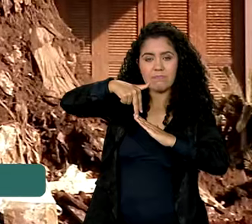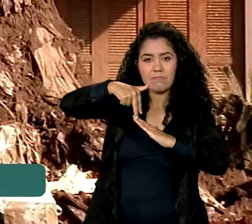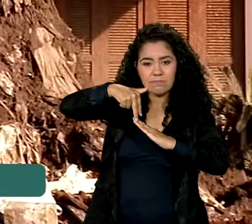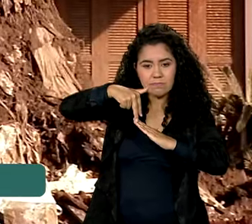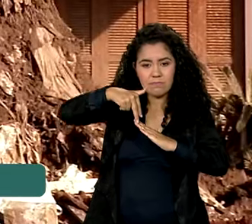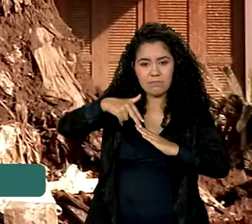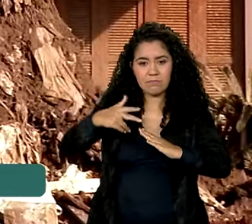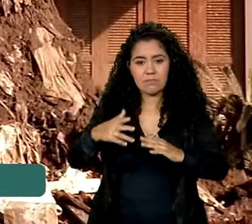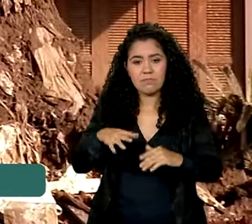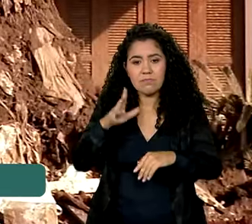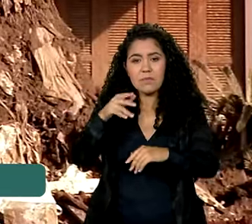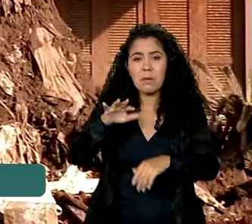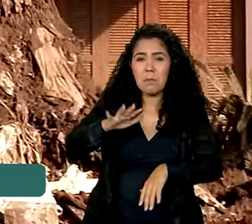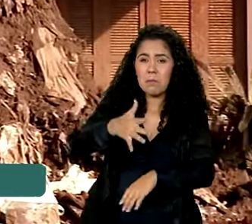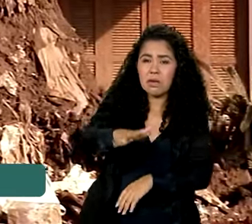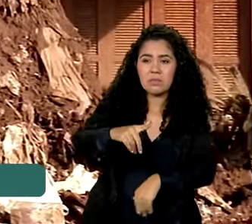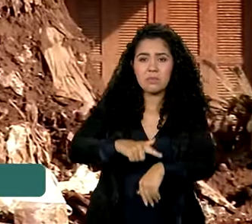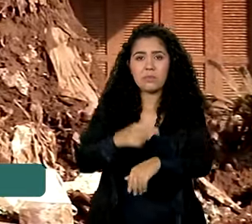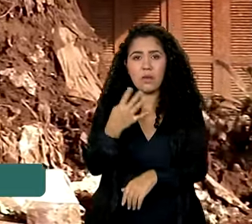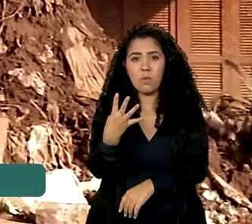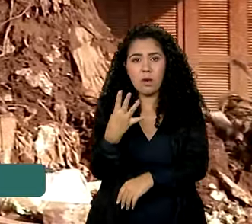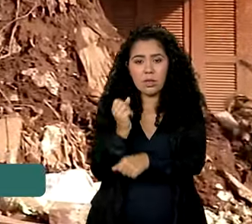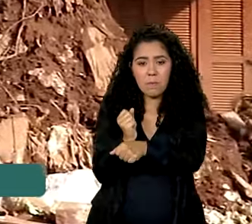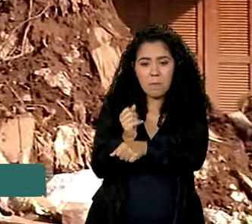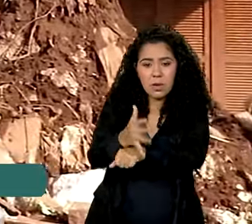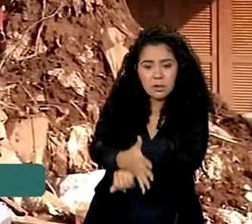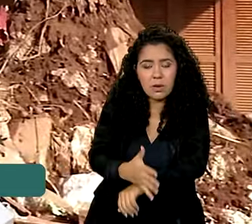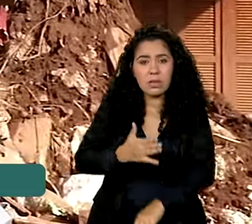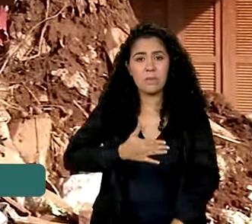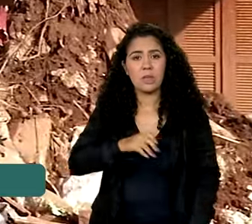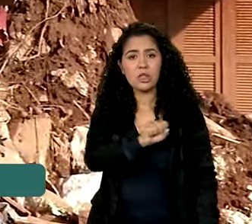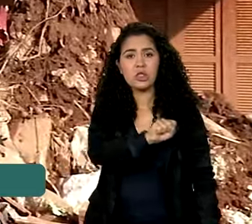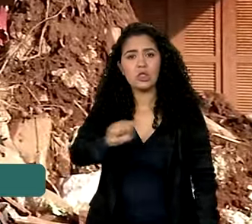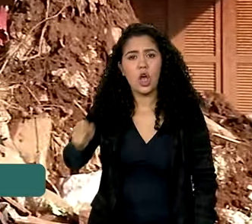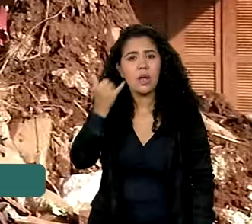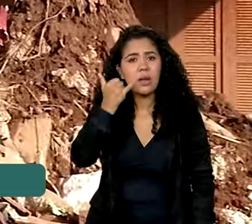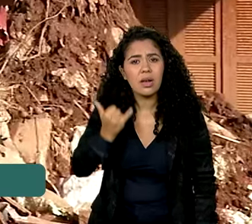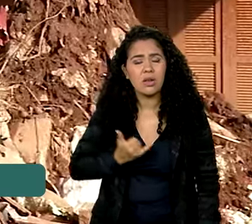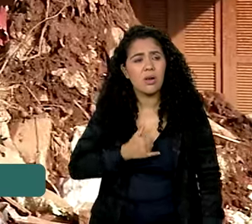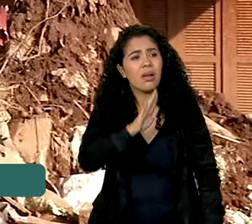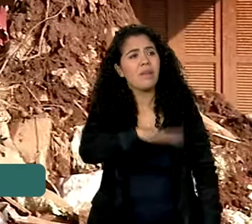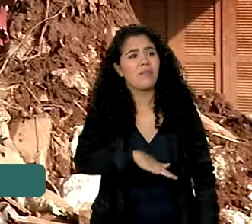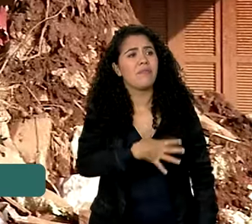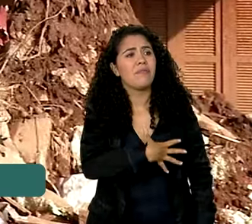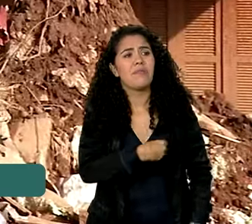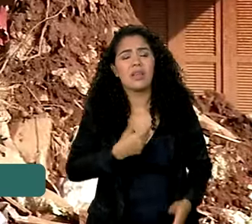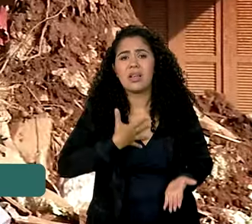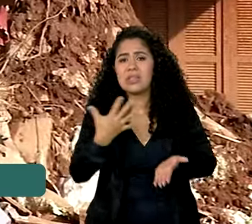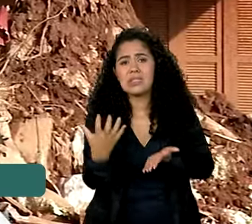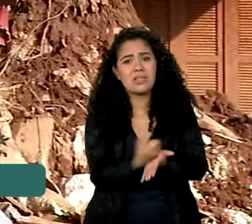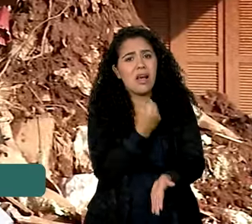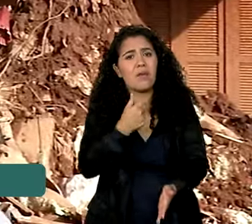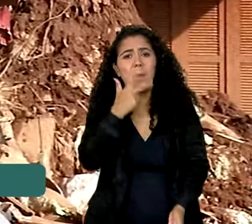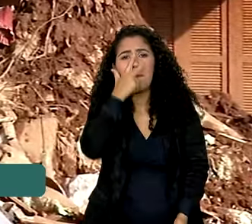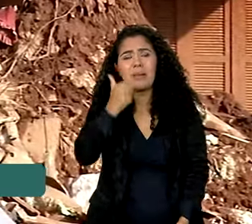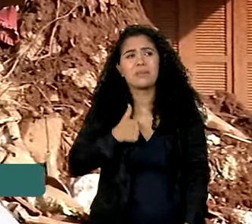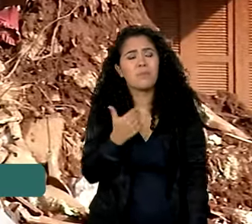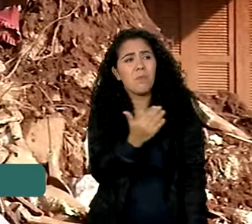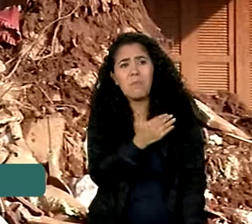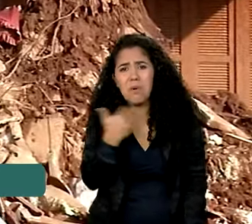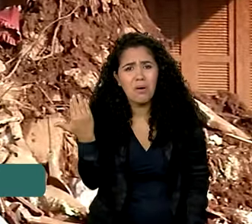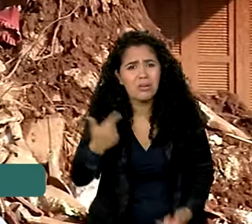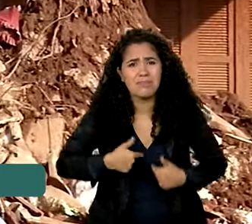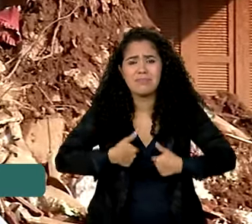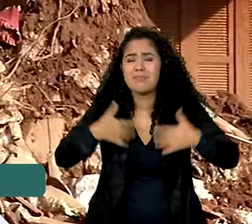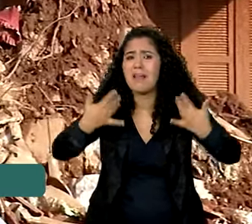quatro e pouco de madrugada, a sogra ligou, filha. Me salva, estou morrendo. Os dois